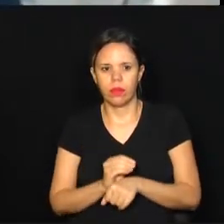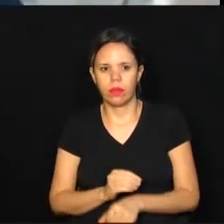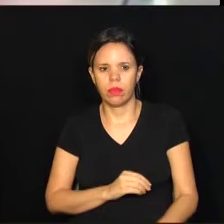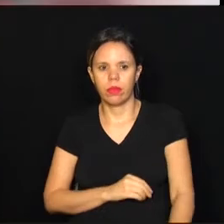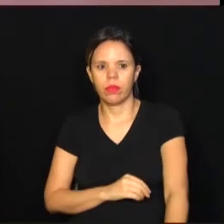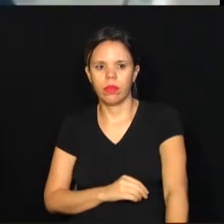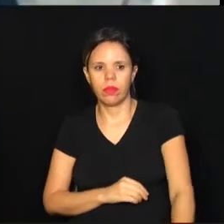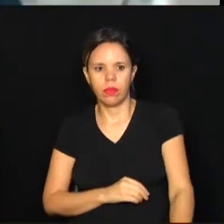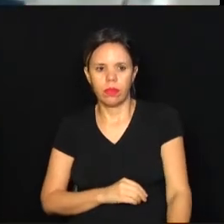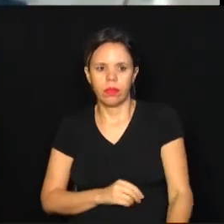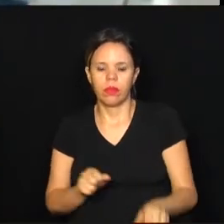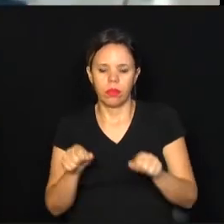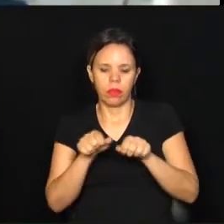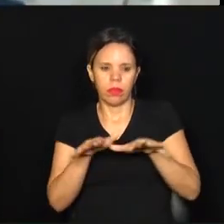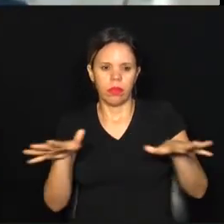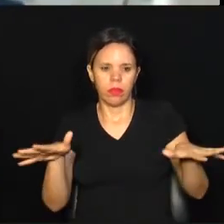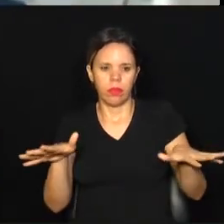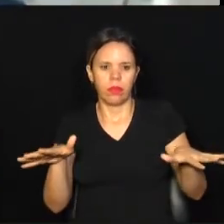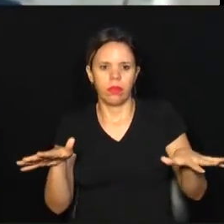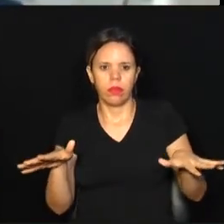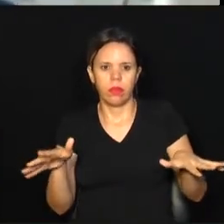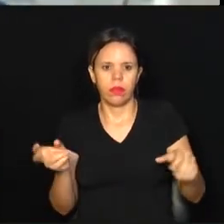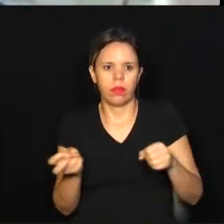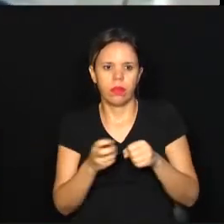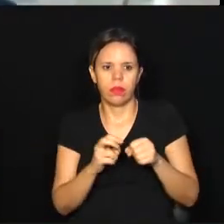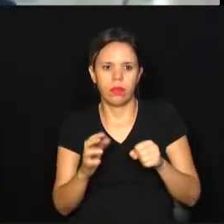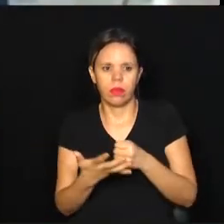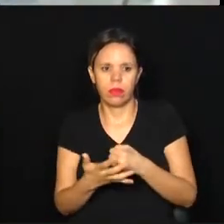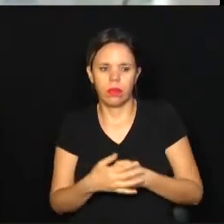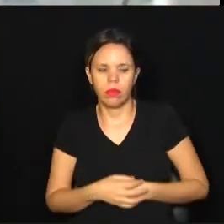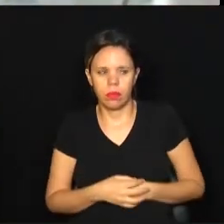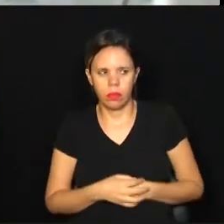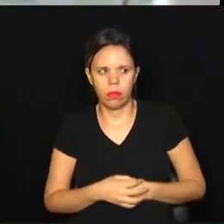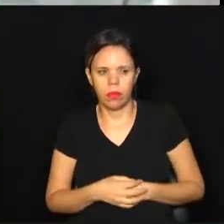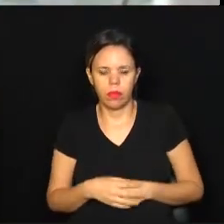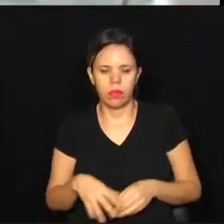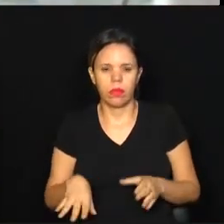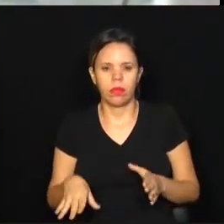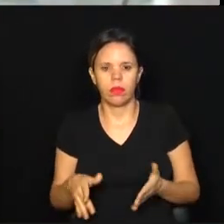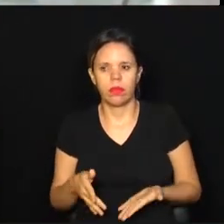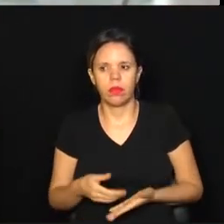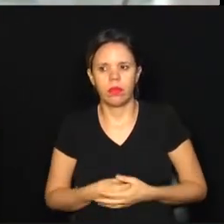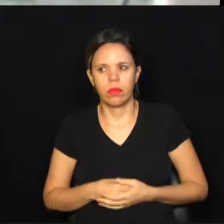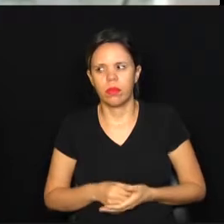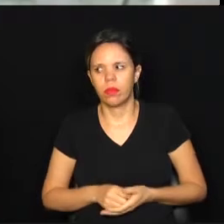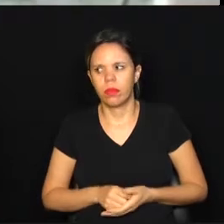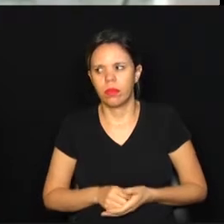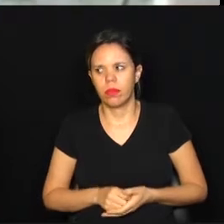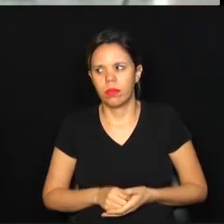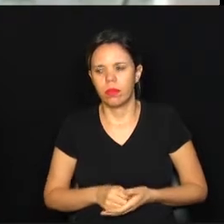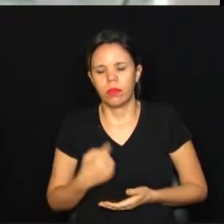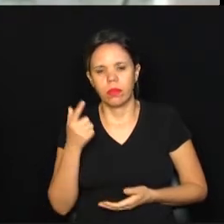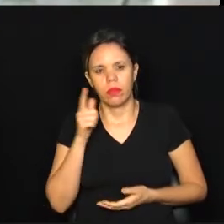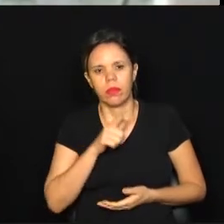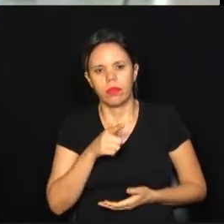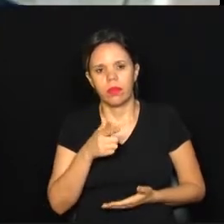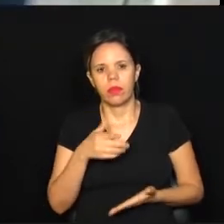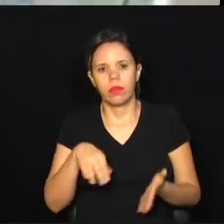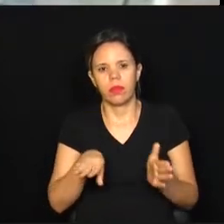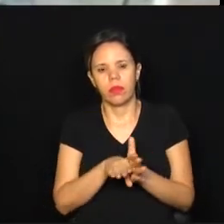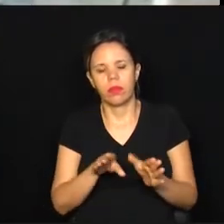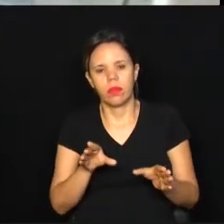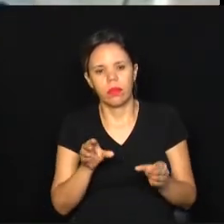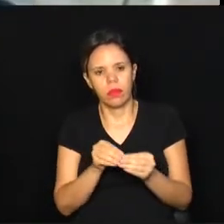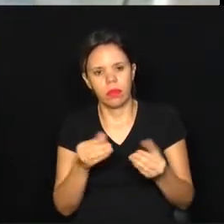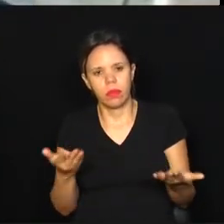da disseminação, inclusive, do vírus, nós vamos chegar na questão do transporte,